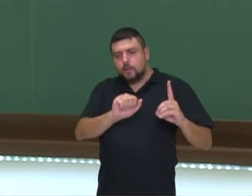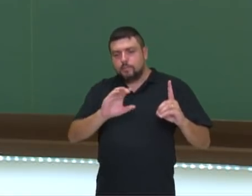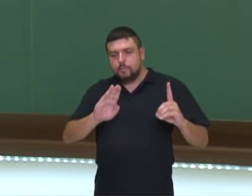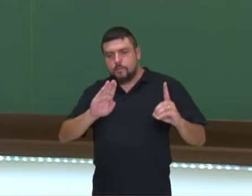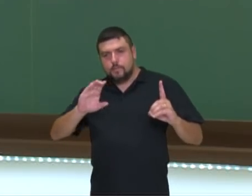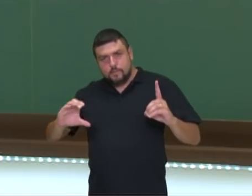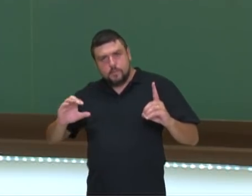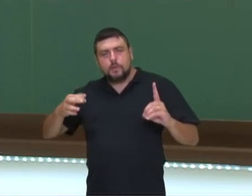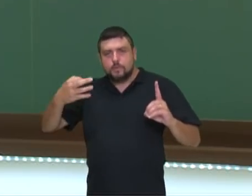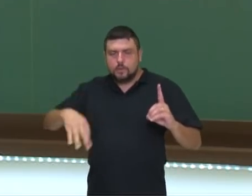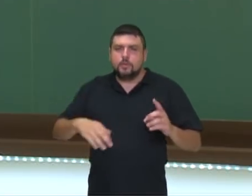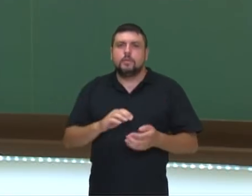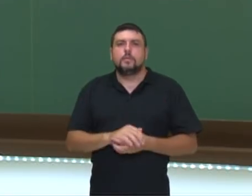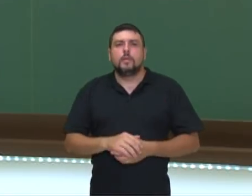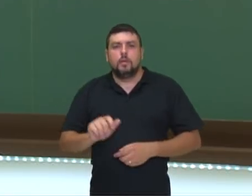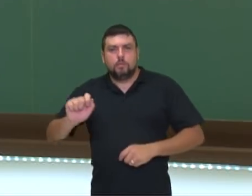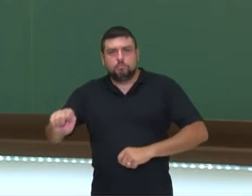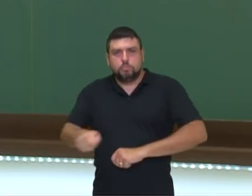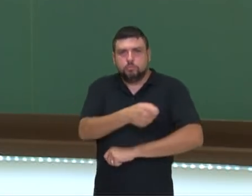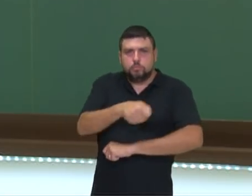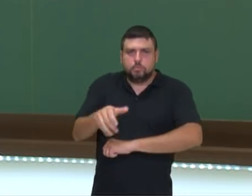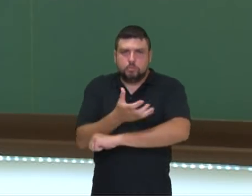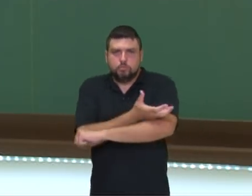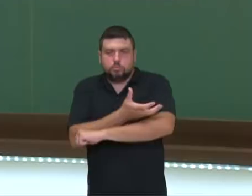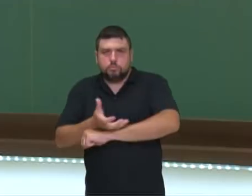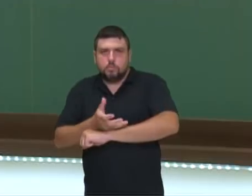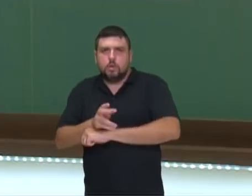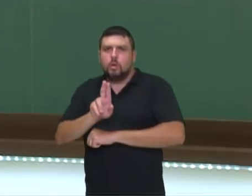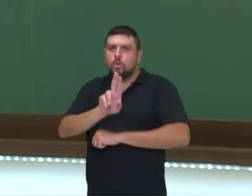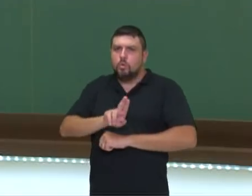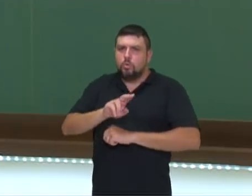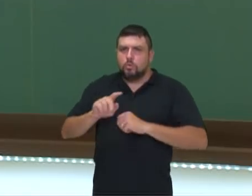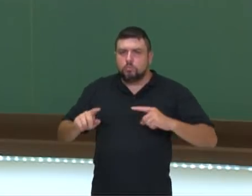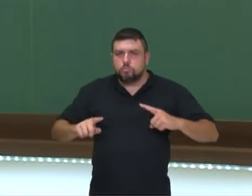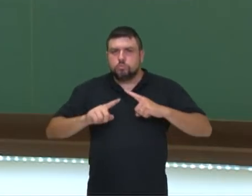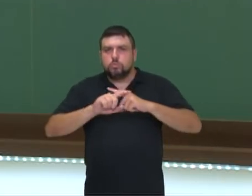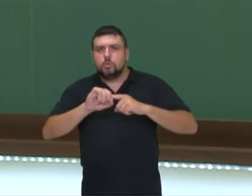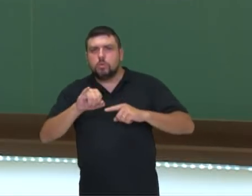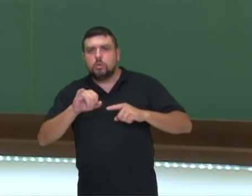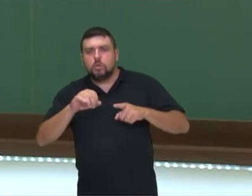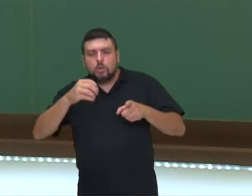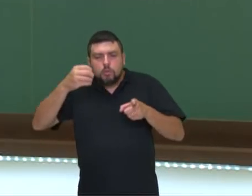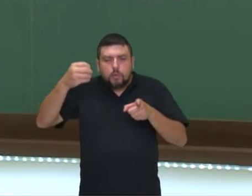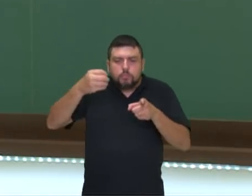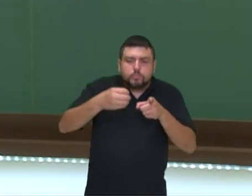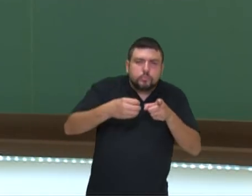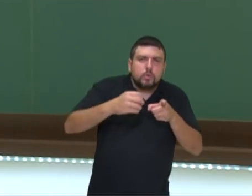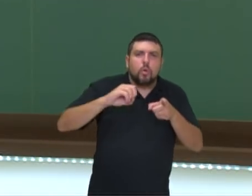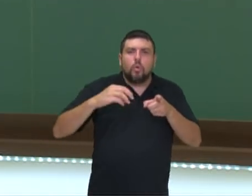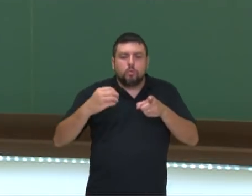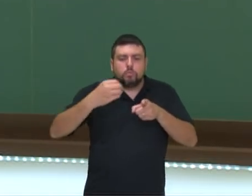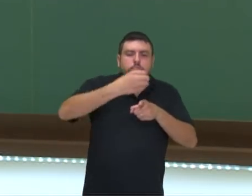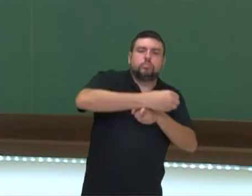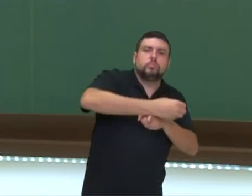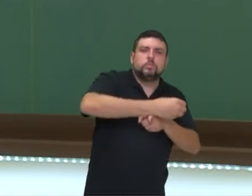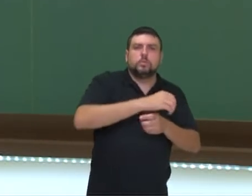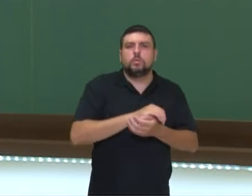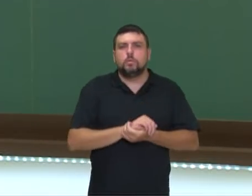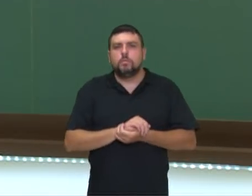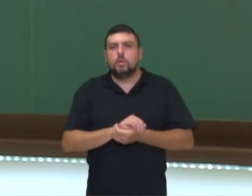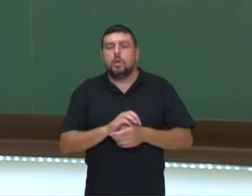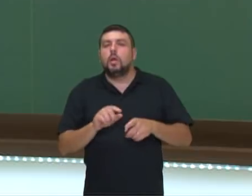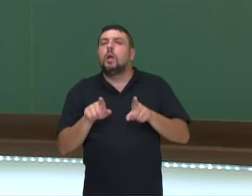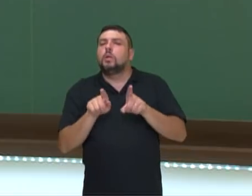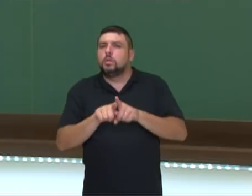como eu citei, né, utilizo assim, também o desafio para identificar ali se a bola está dentro, fora. No basquetebol também tem muita